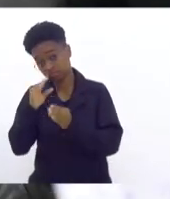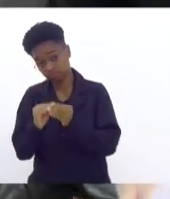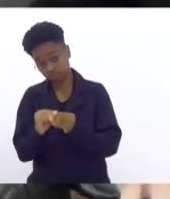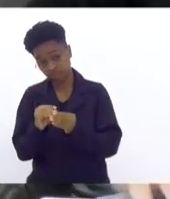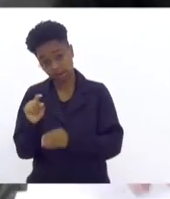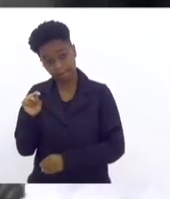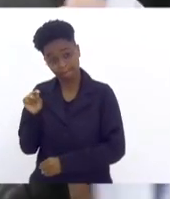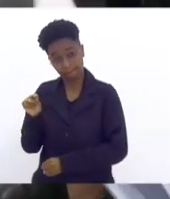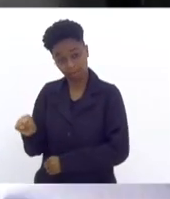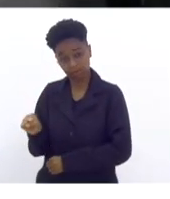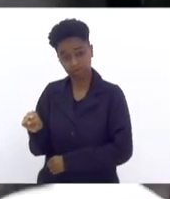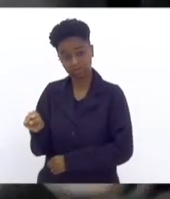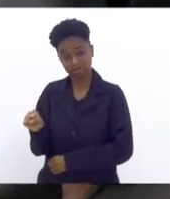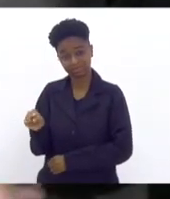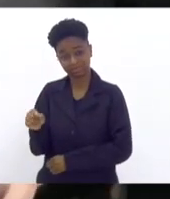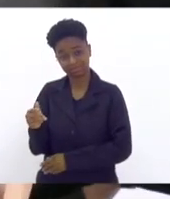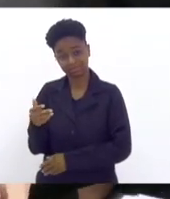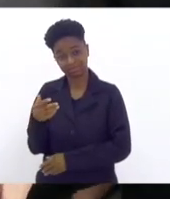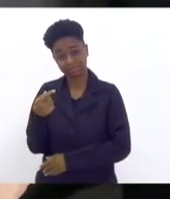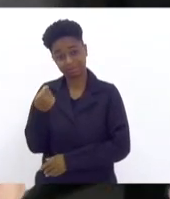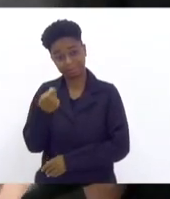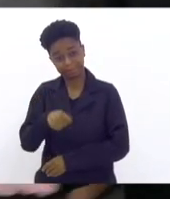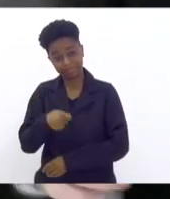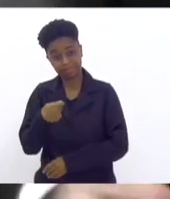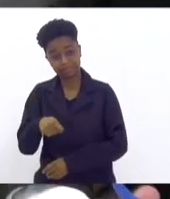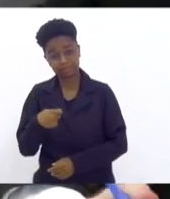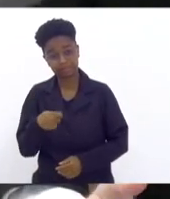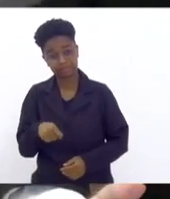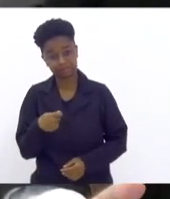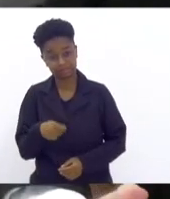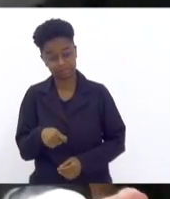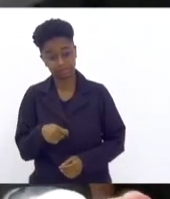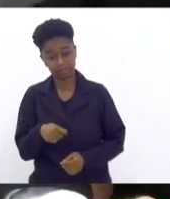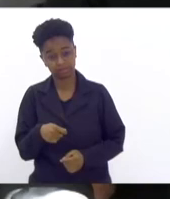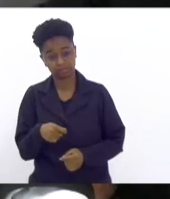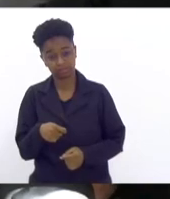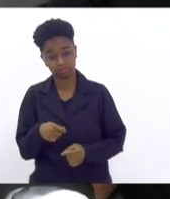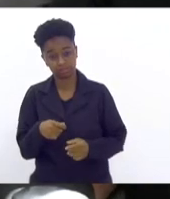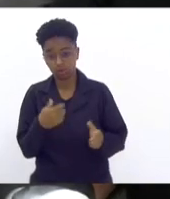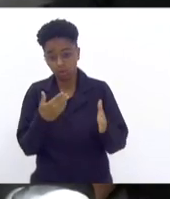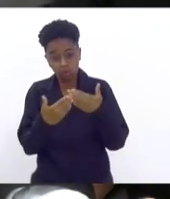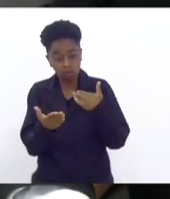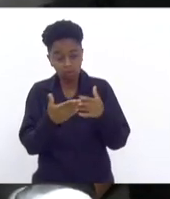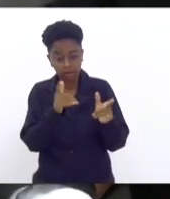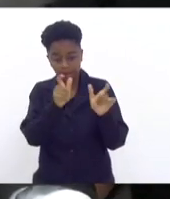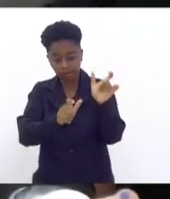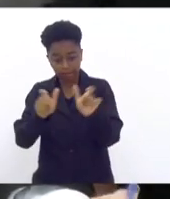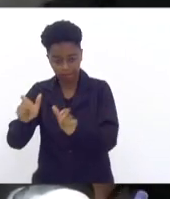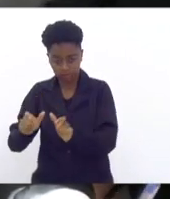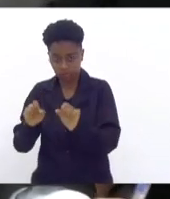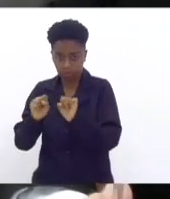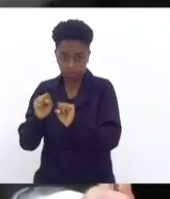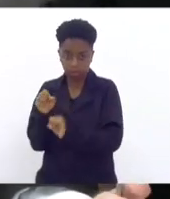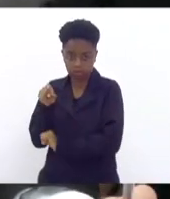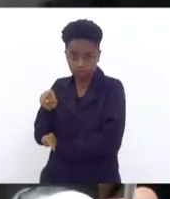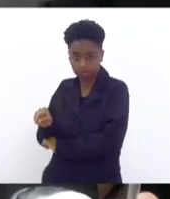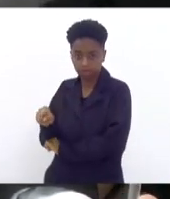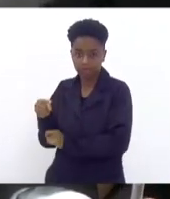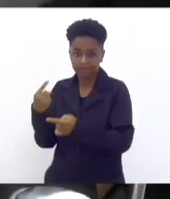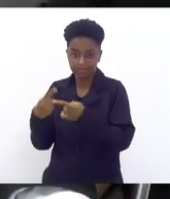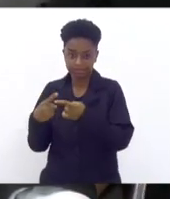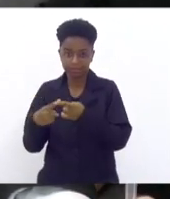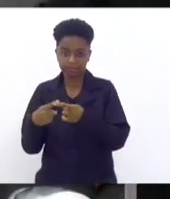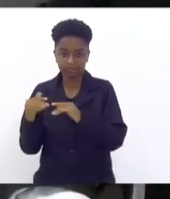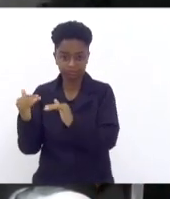de pânico, ele deve ser extensível a todos os passageiros, por uma questão de